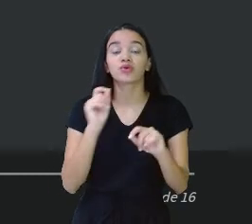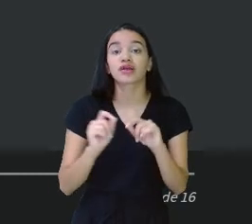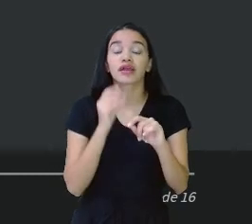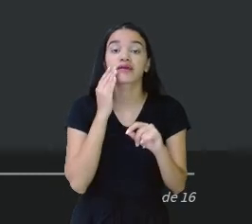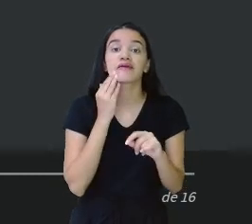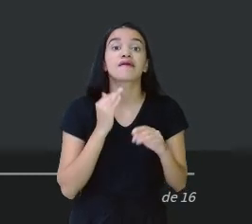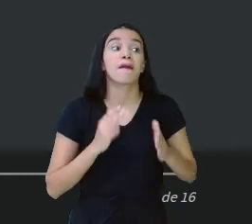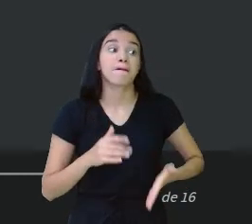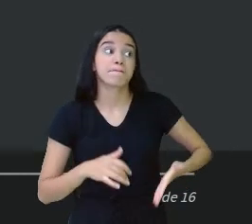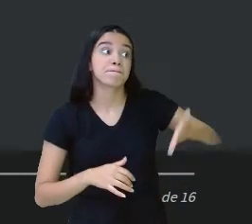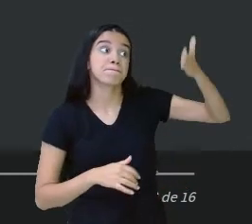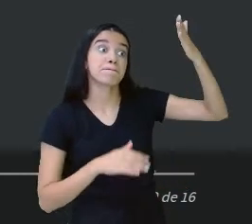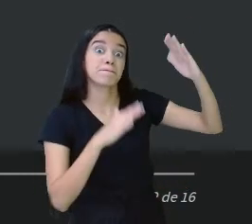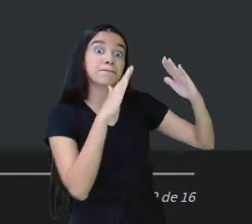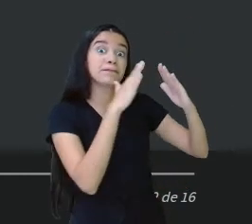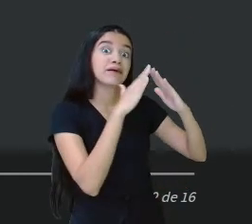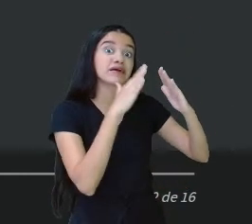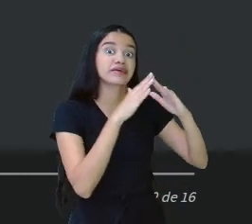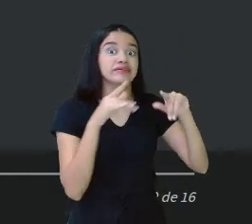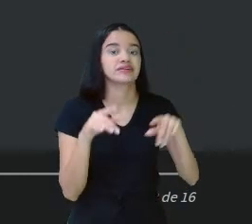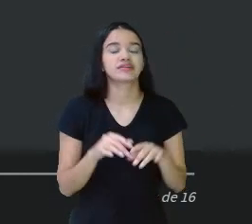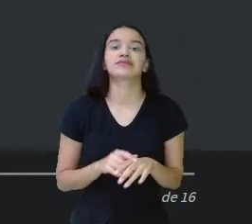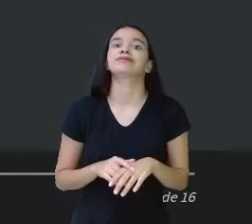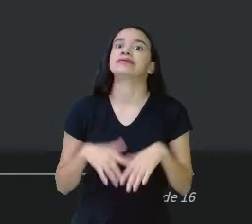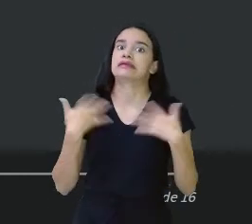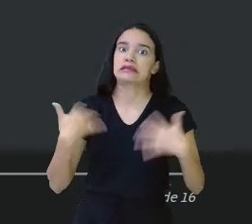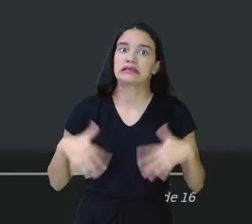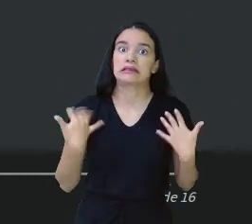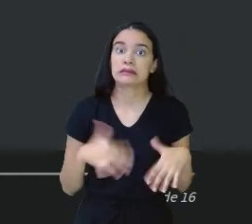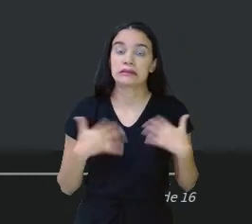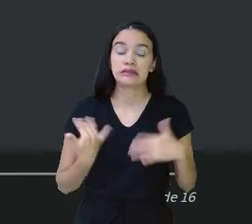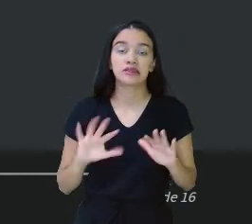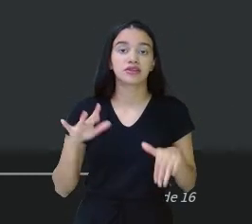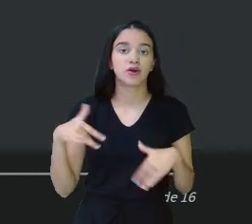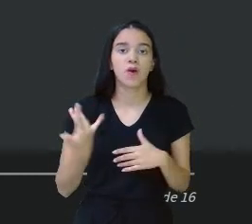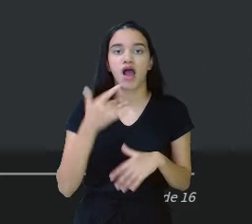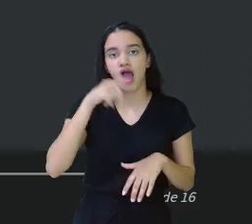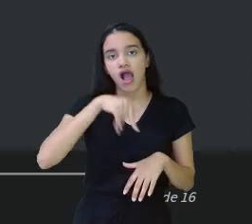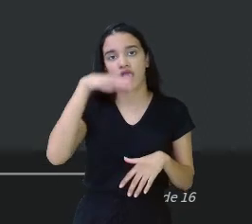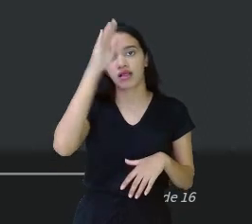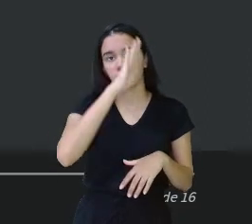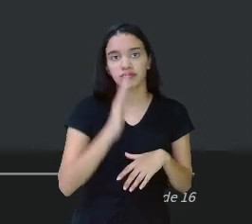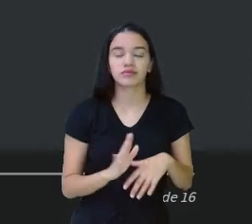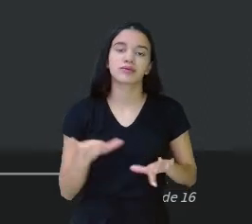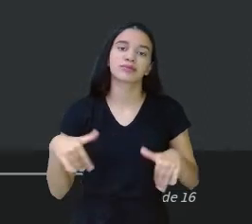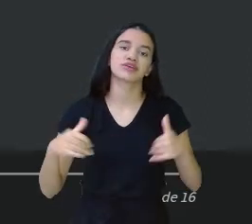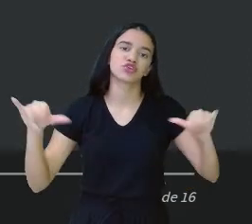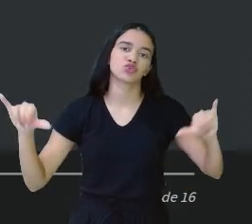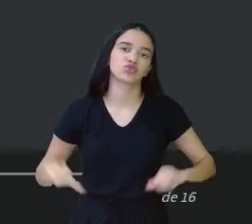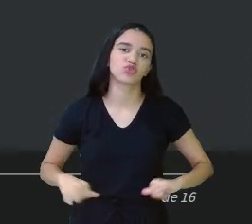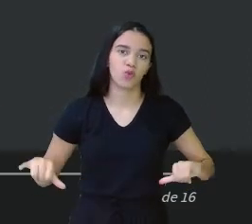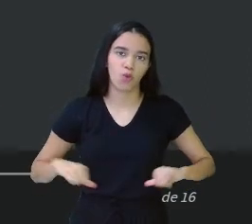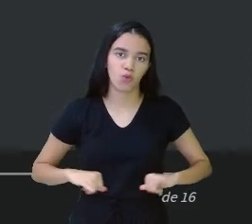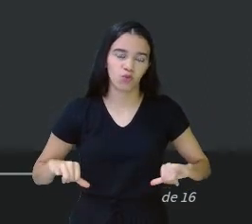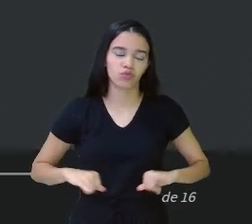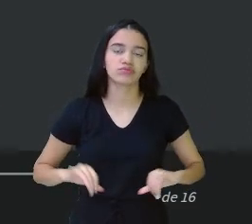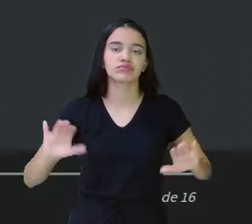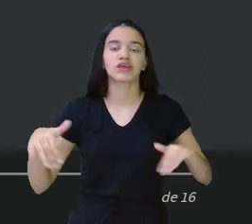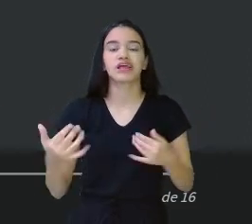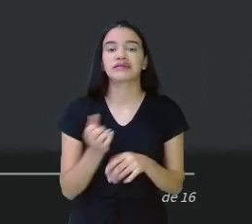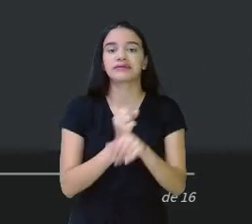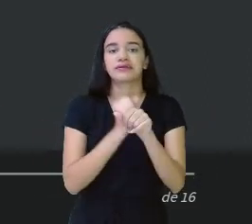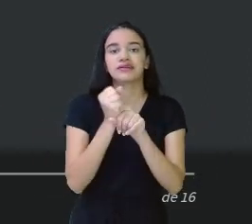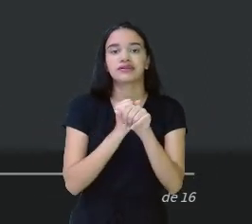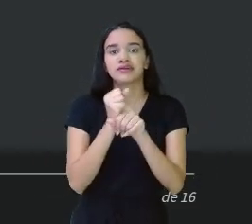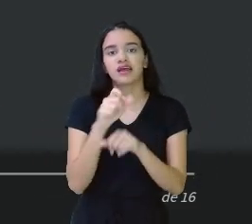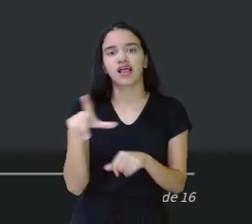de casa. Gente, eles estão famintos. O Brasil também sofre com os invasores. Neste ano,